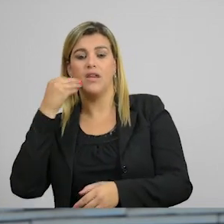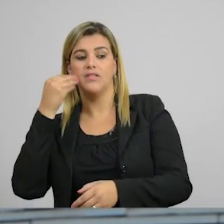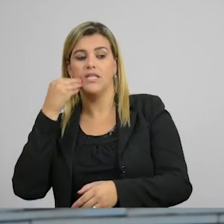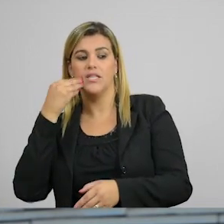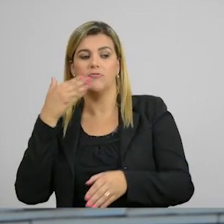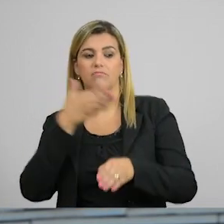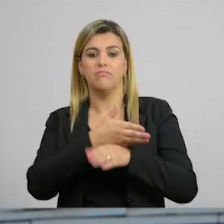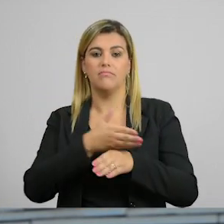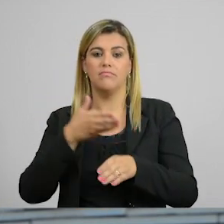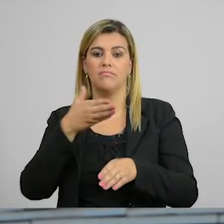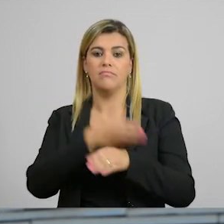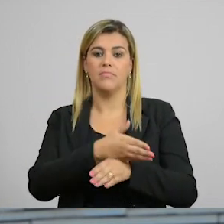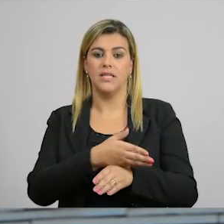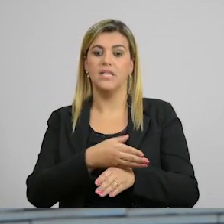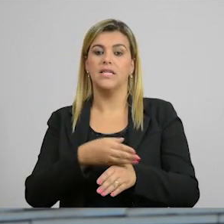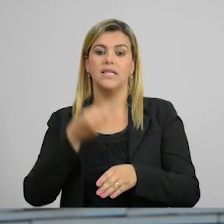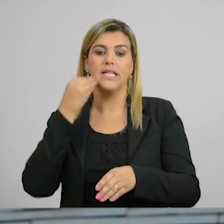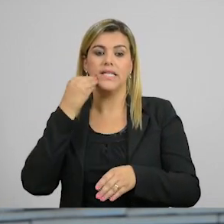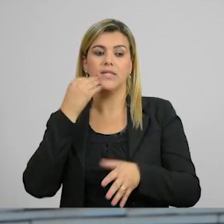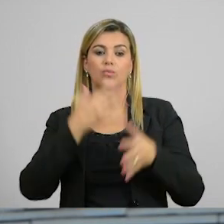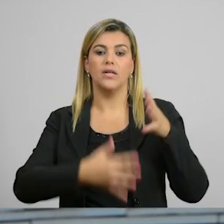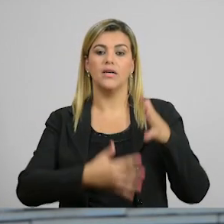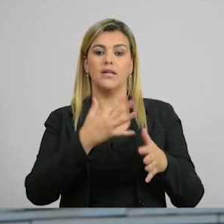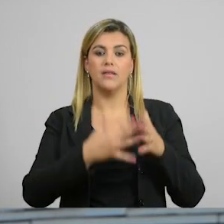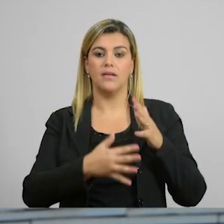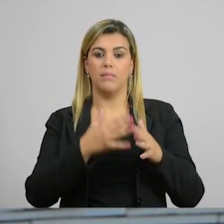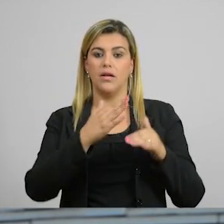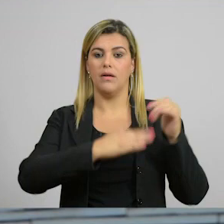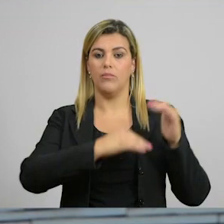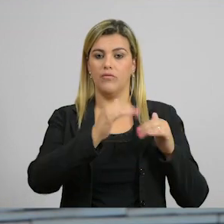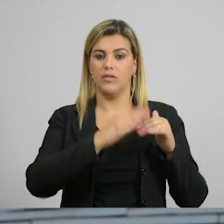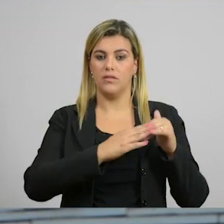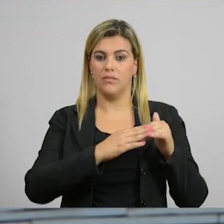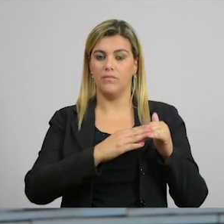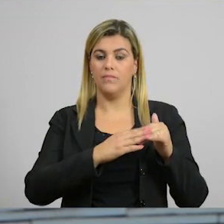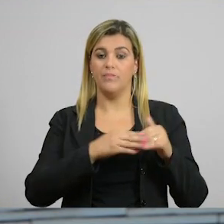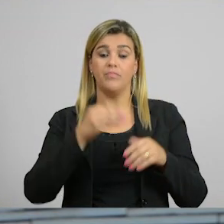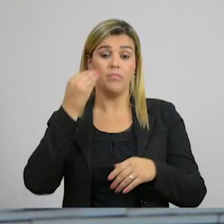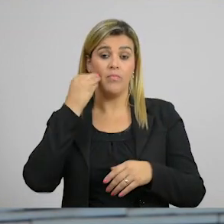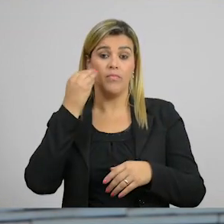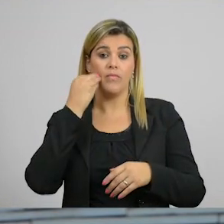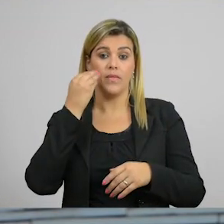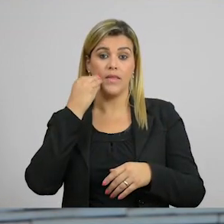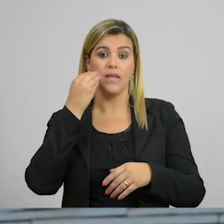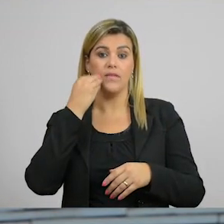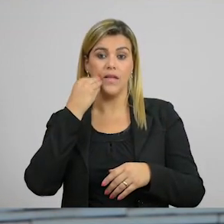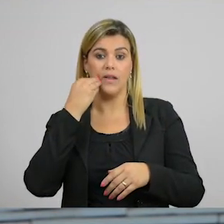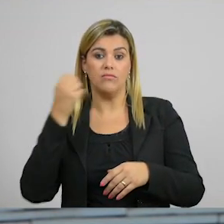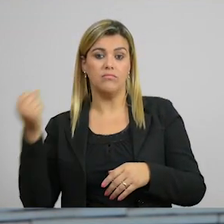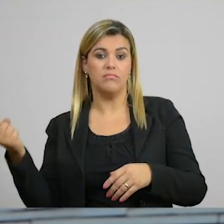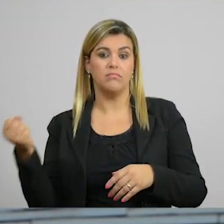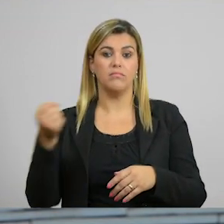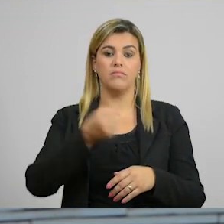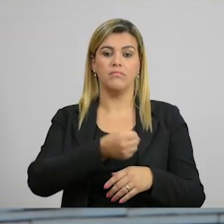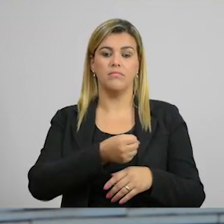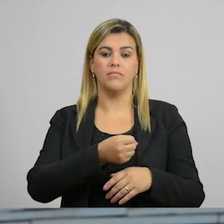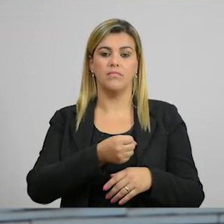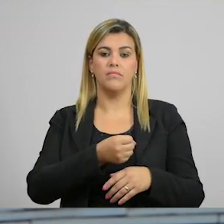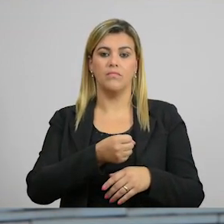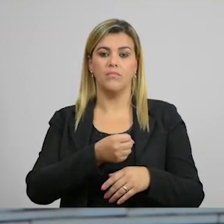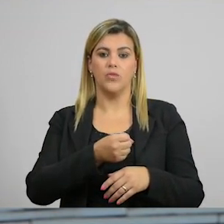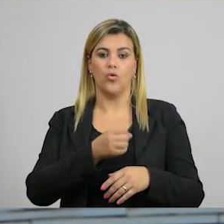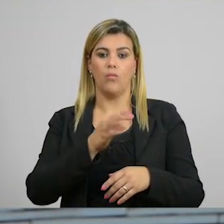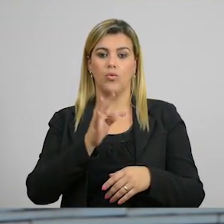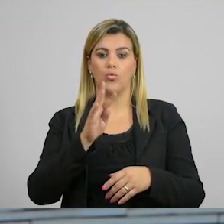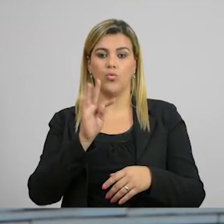prática e na legislação também, né, em tudo que se conseguiu de legislação, eles tentavam se colocar